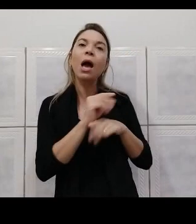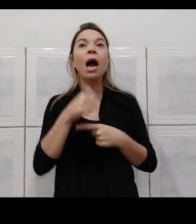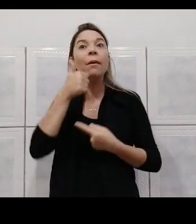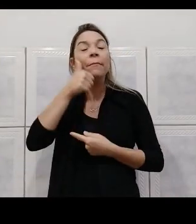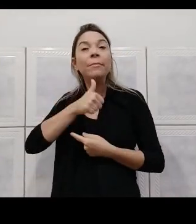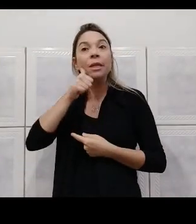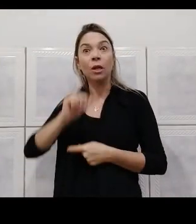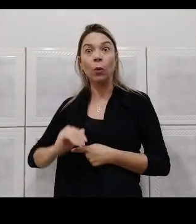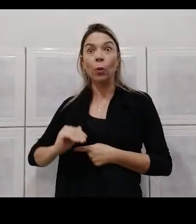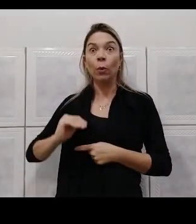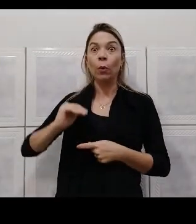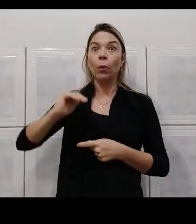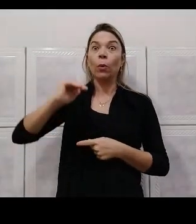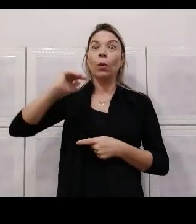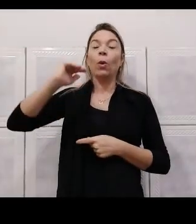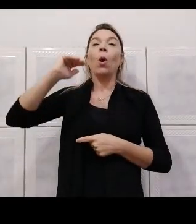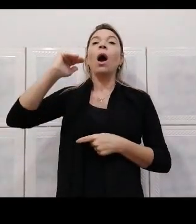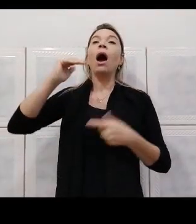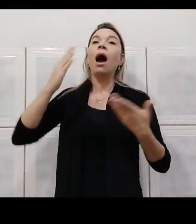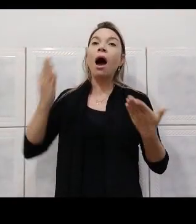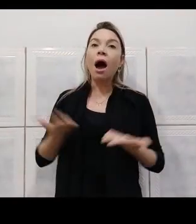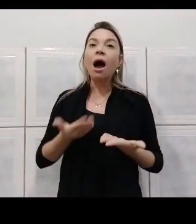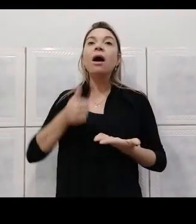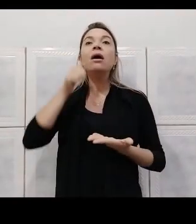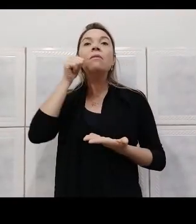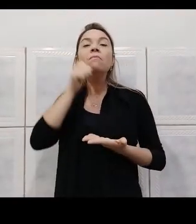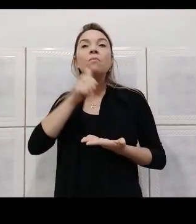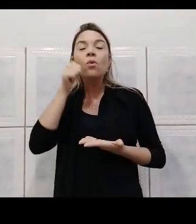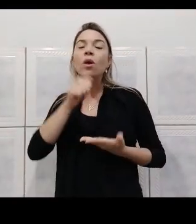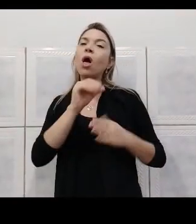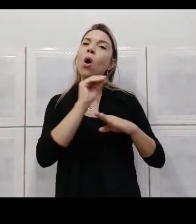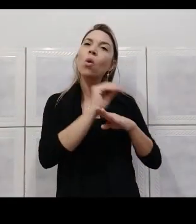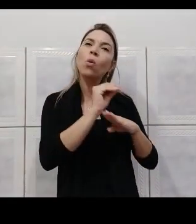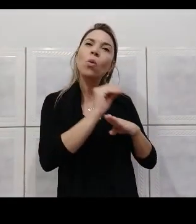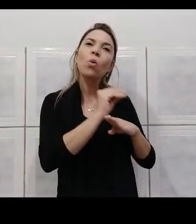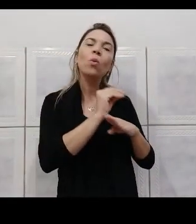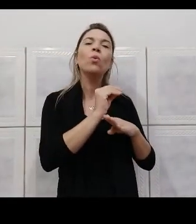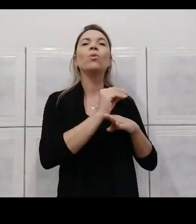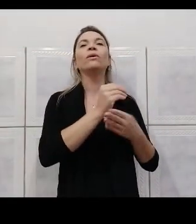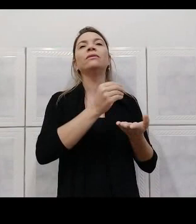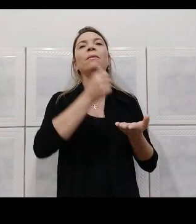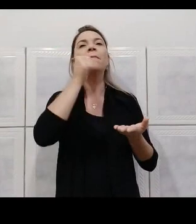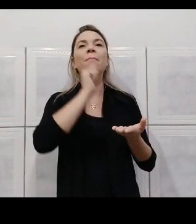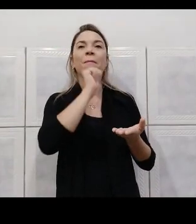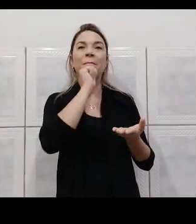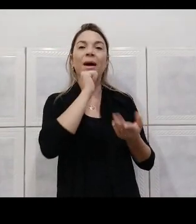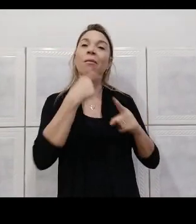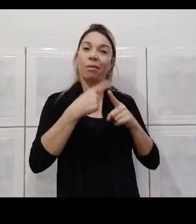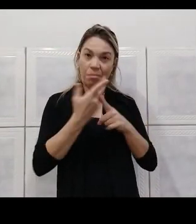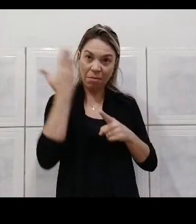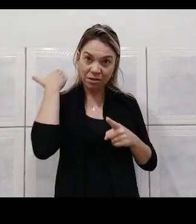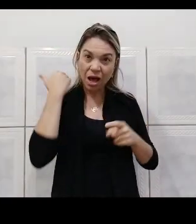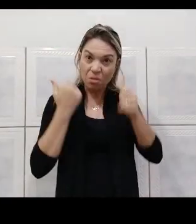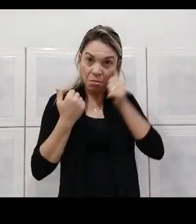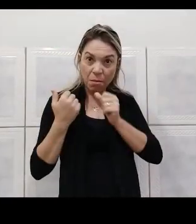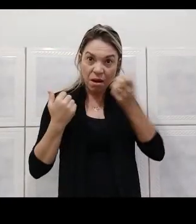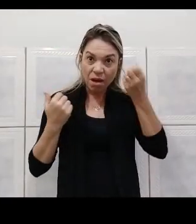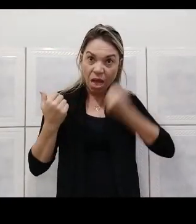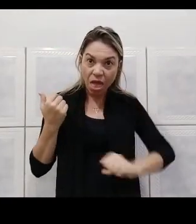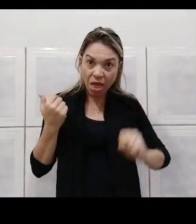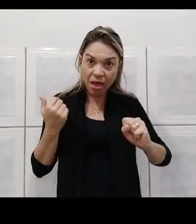mulher e é hoje ela quem cuida da sua mãe, que um dia quis abortá-la, e que cuida dos seus outros irmãos que